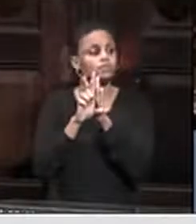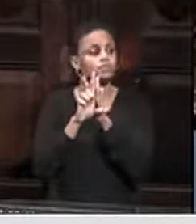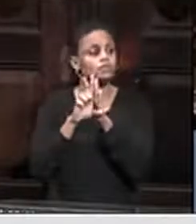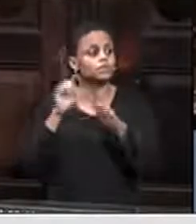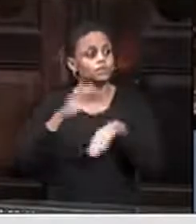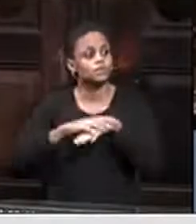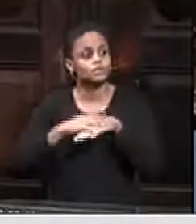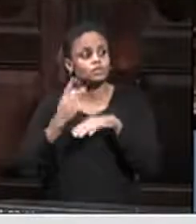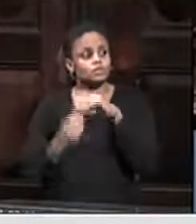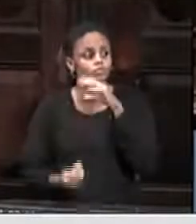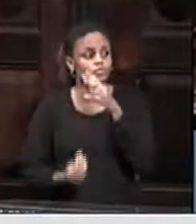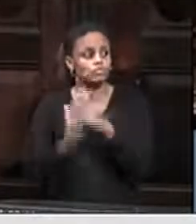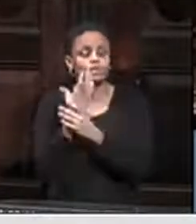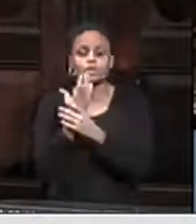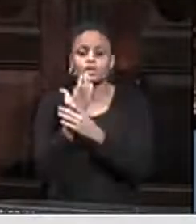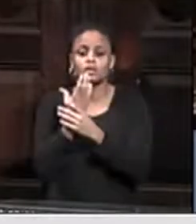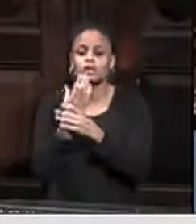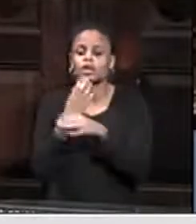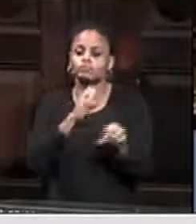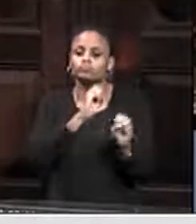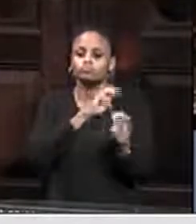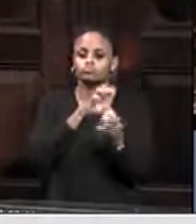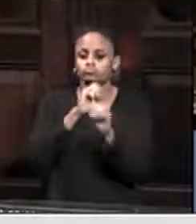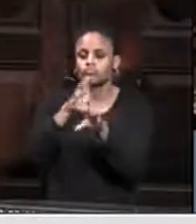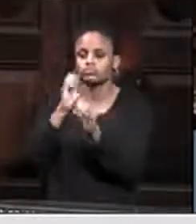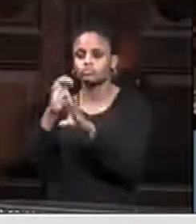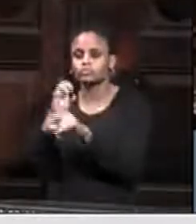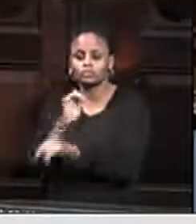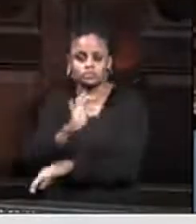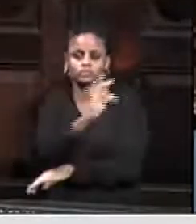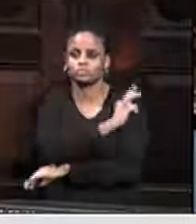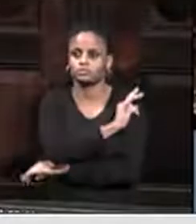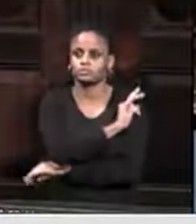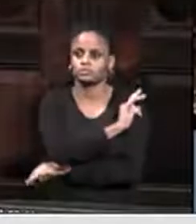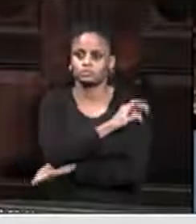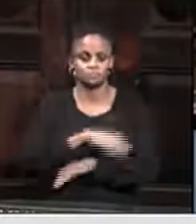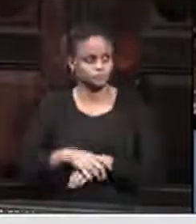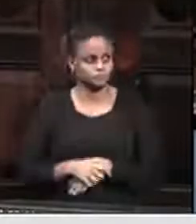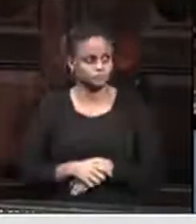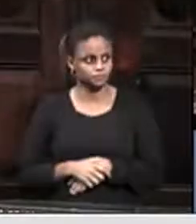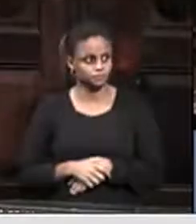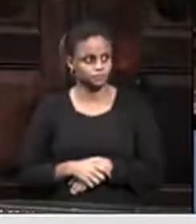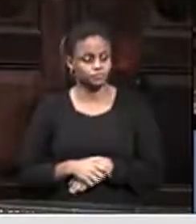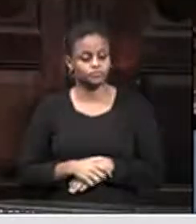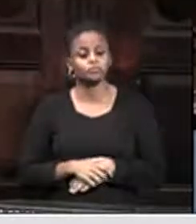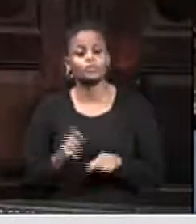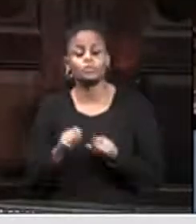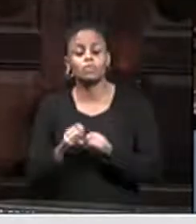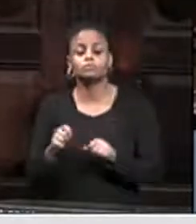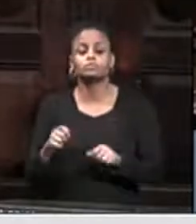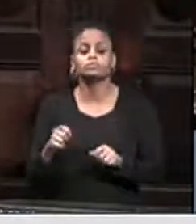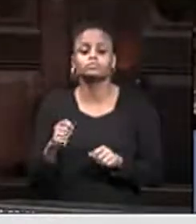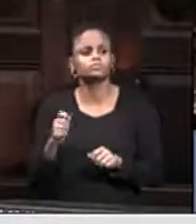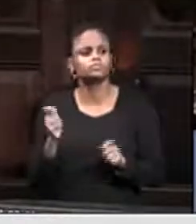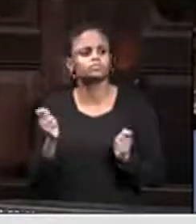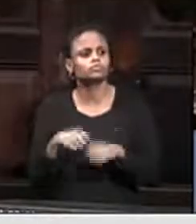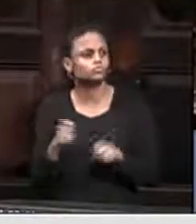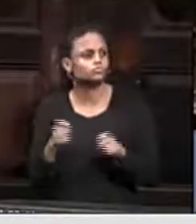a Rede Federal de Educação Profissional e Tecnológica, que permitiu uma